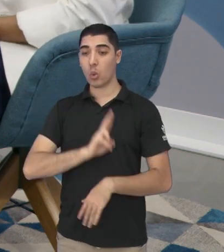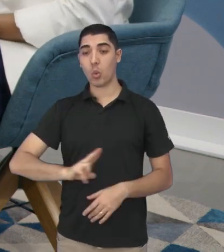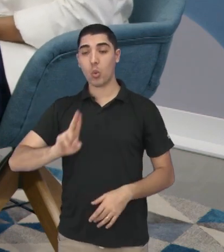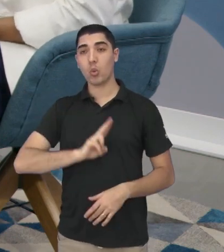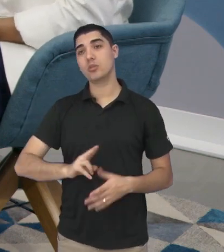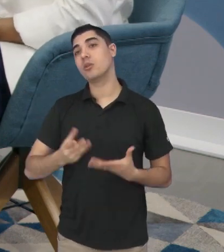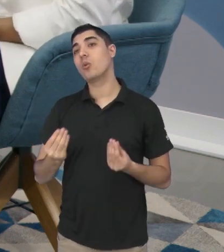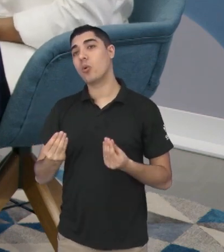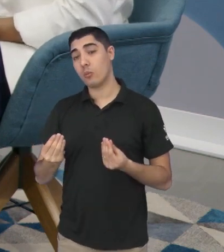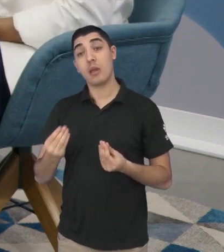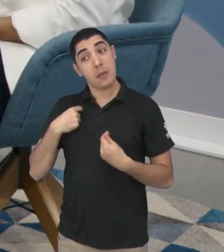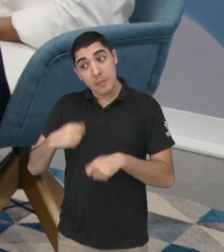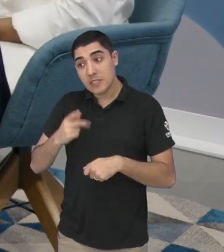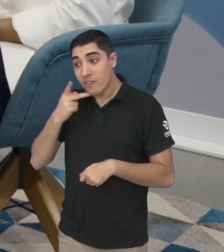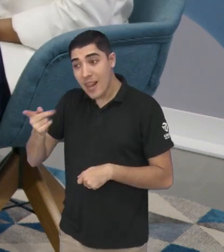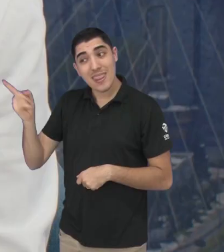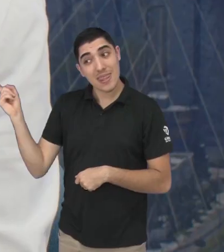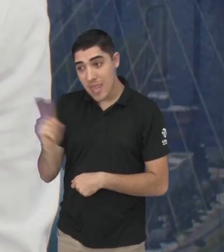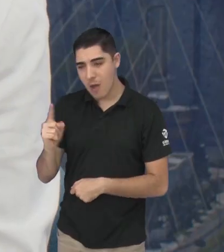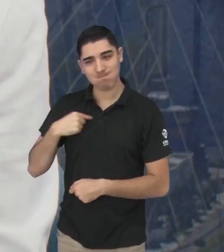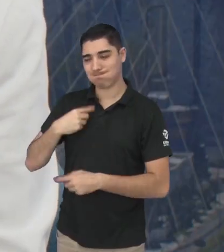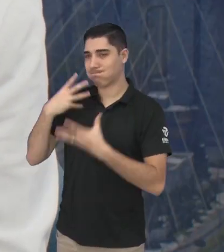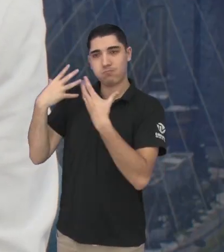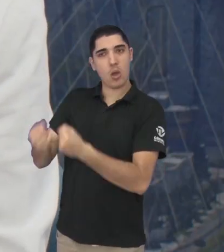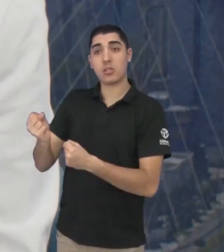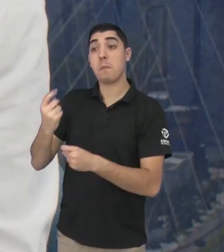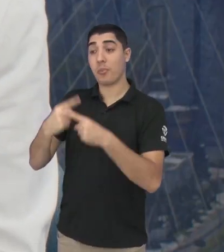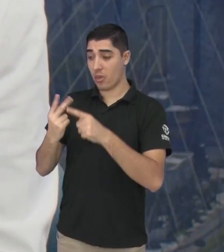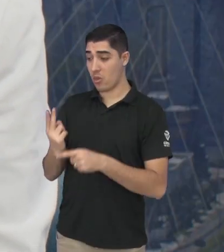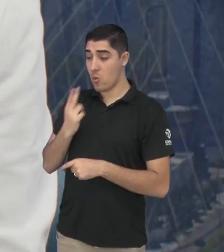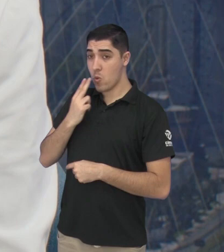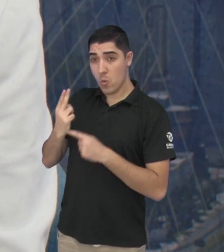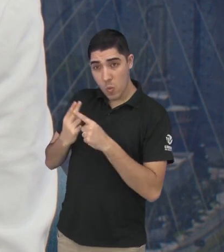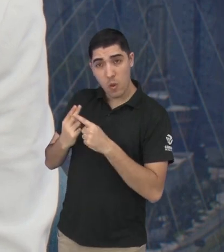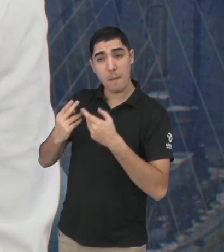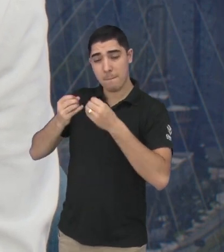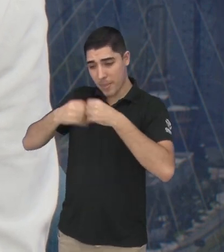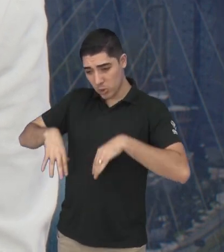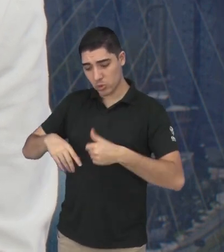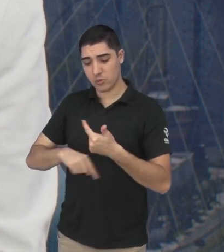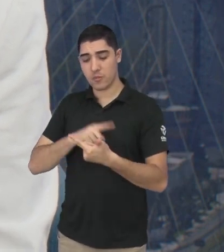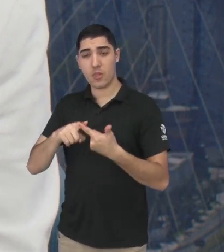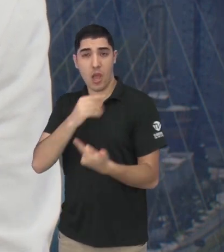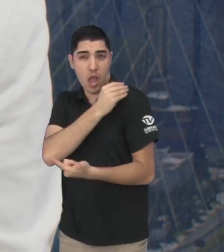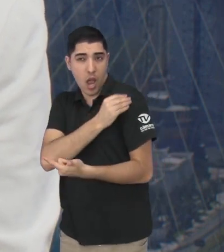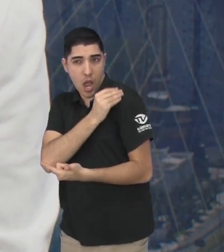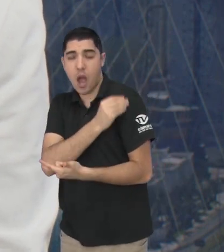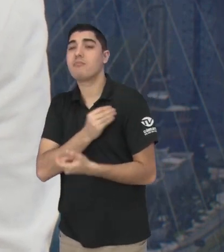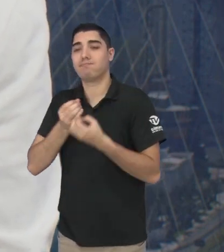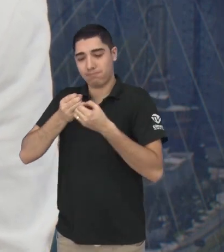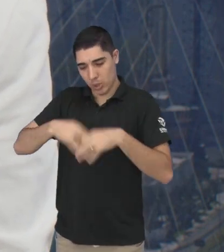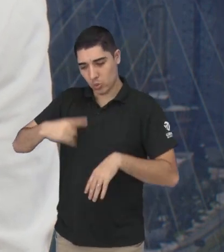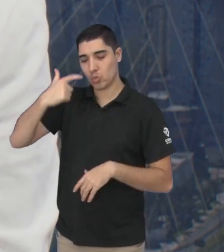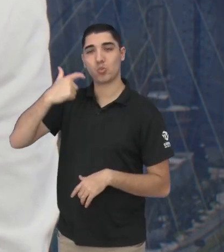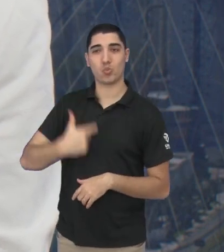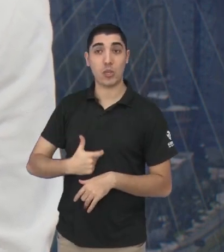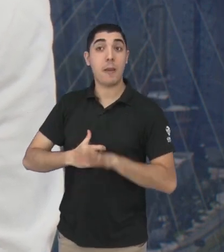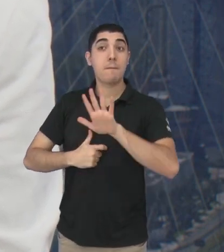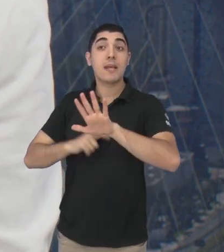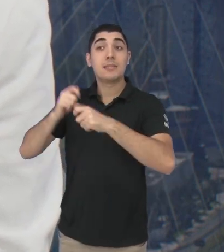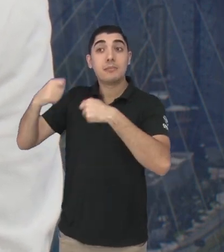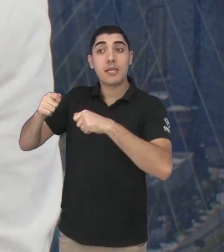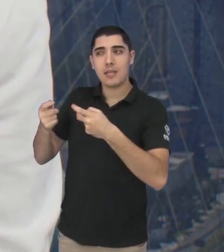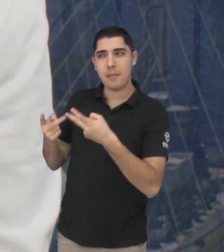para aquilo que é tão prejudicial para mim? E o tabaco o álcool mas tudo isso a gente vê dentro de um